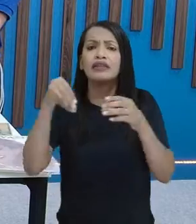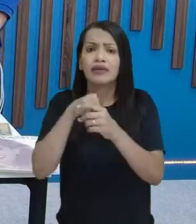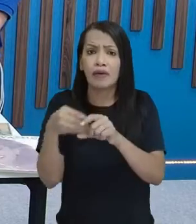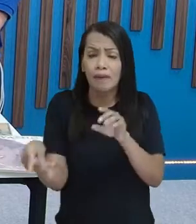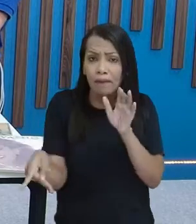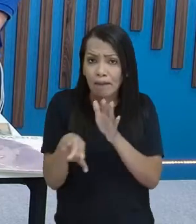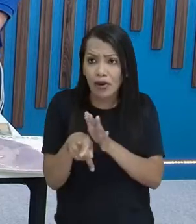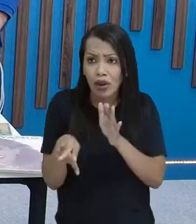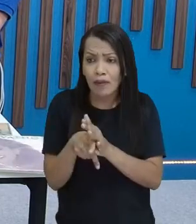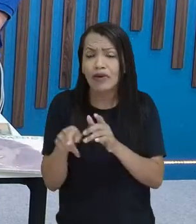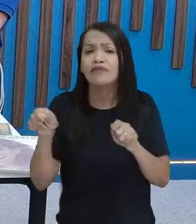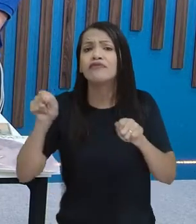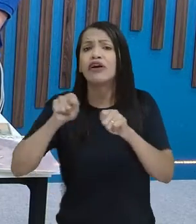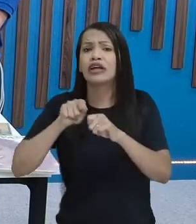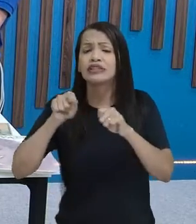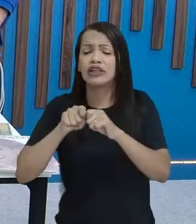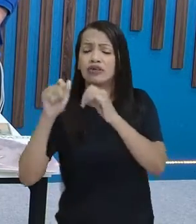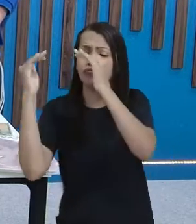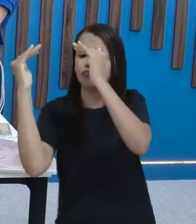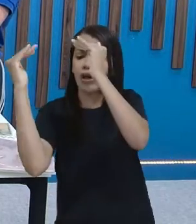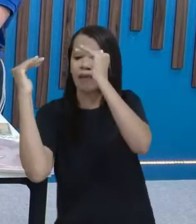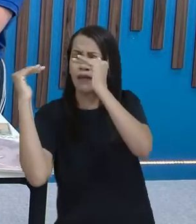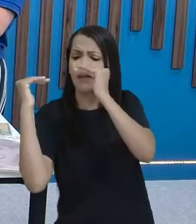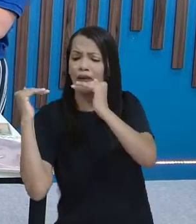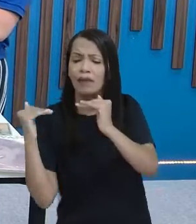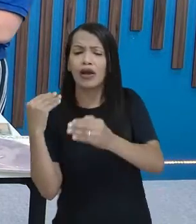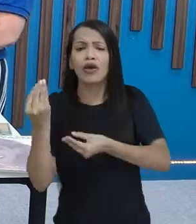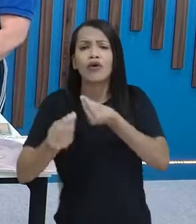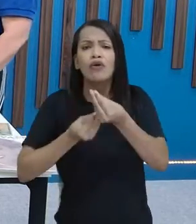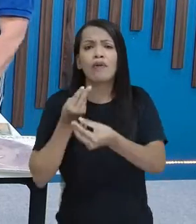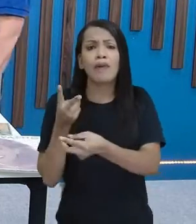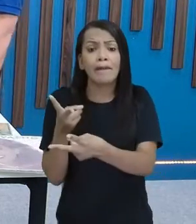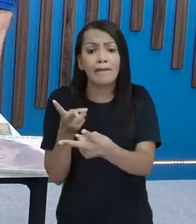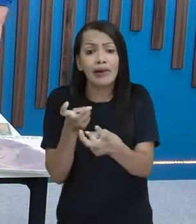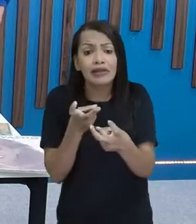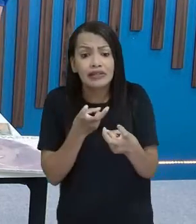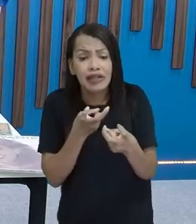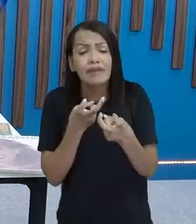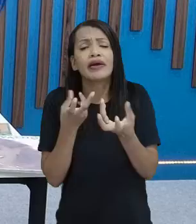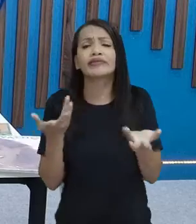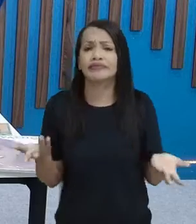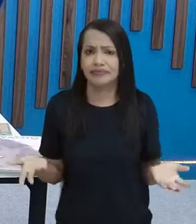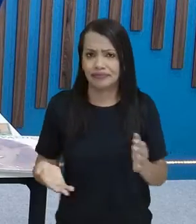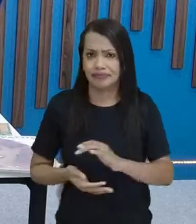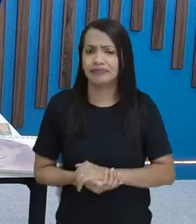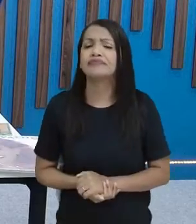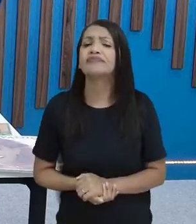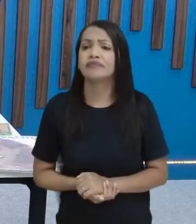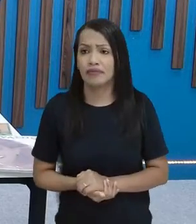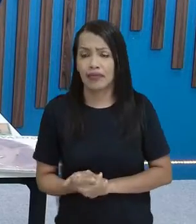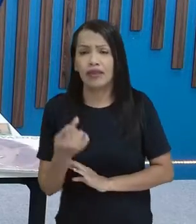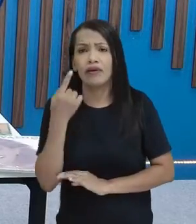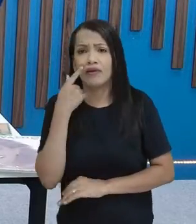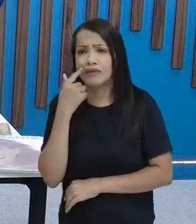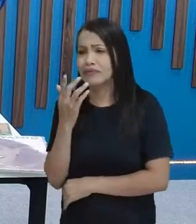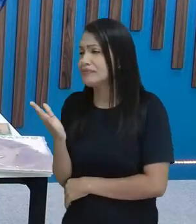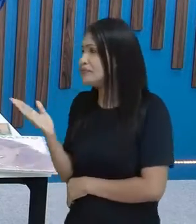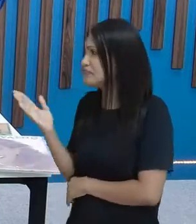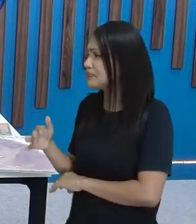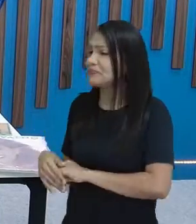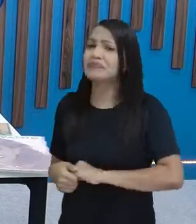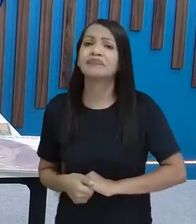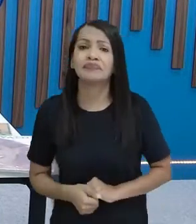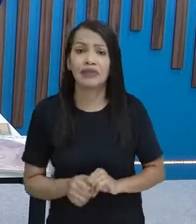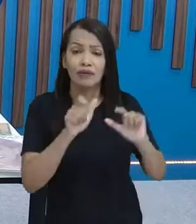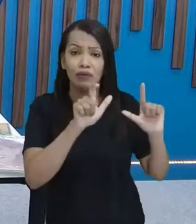gênero que vai fazendo as subdivisões? Como é que a gente vai identificando? Aí pode Né? ser os Tanto tem um temas. toque ali, né?